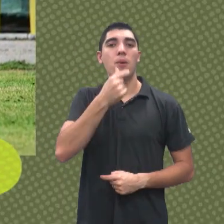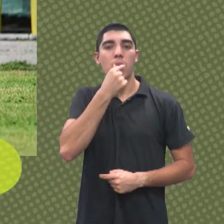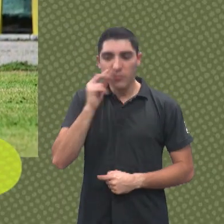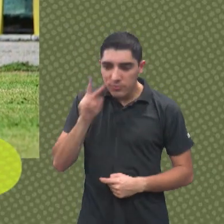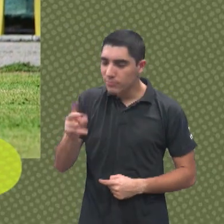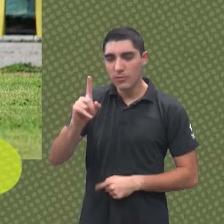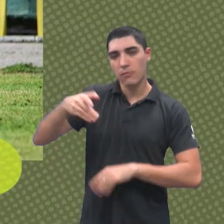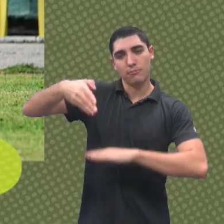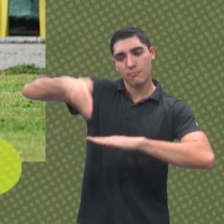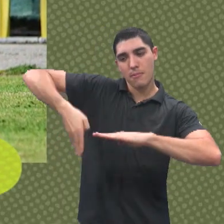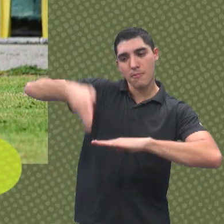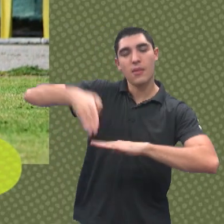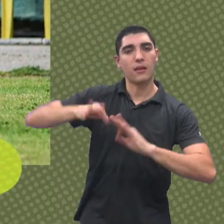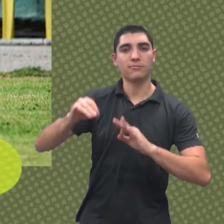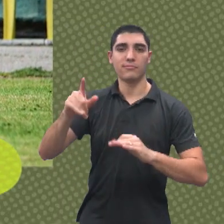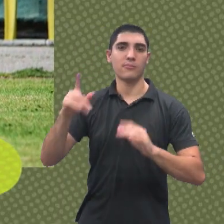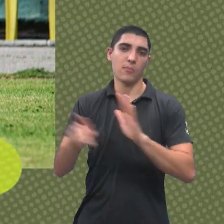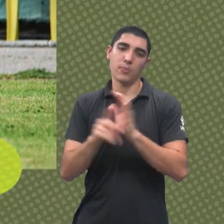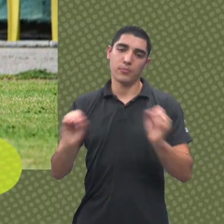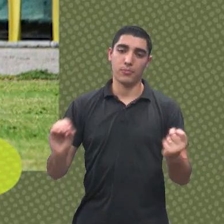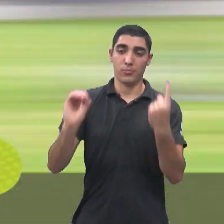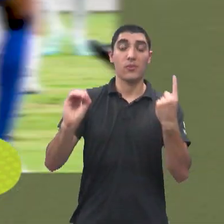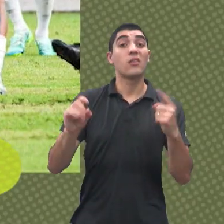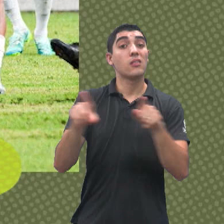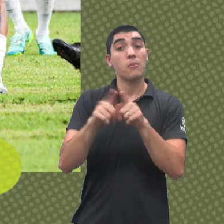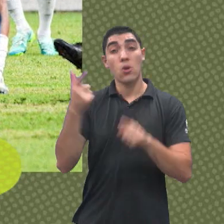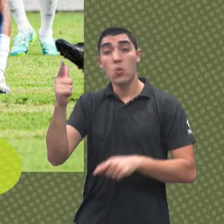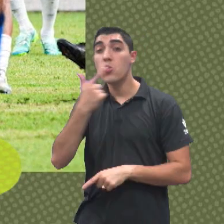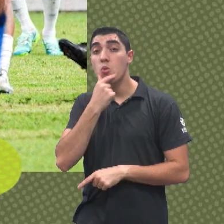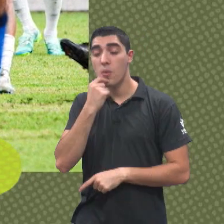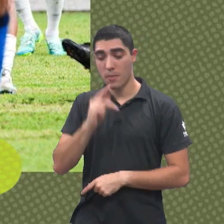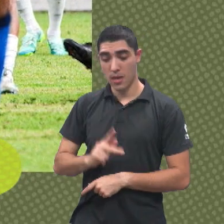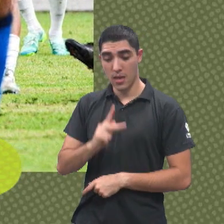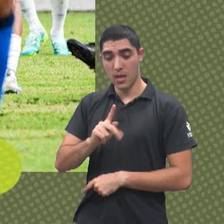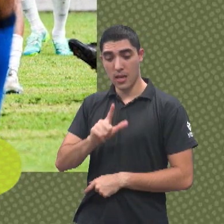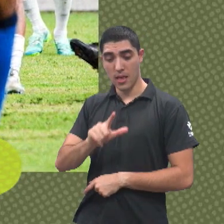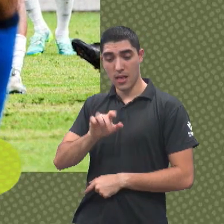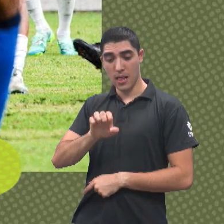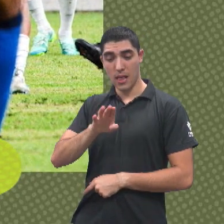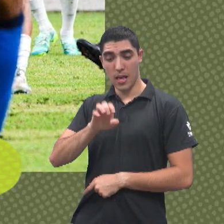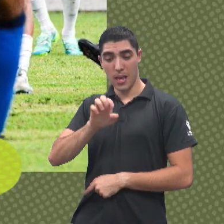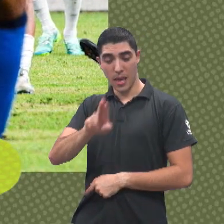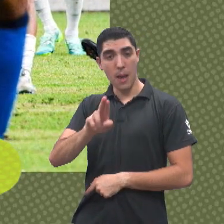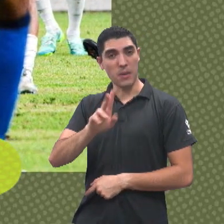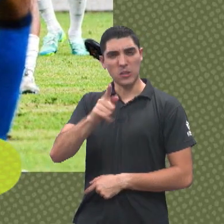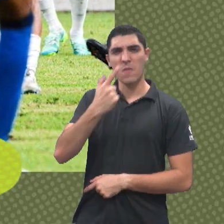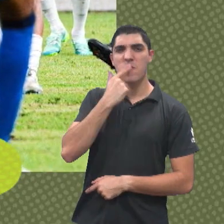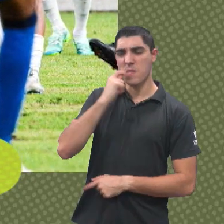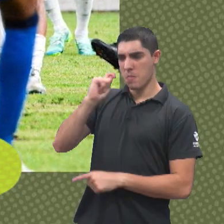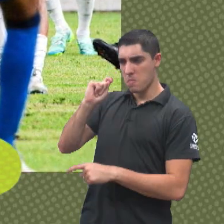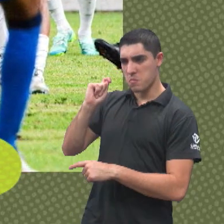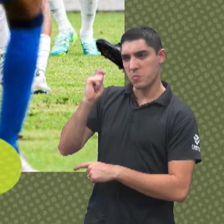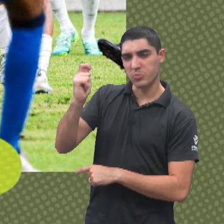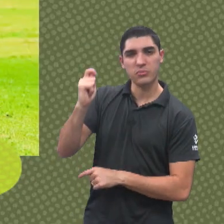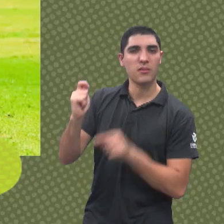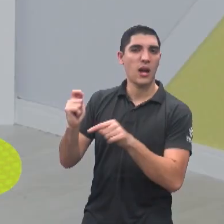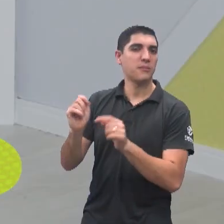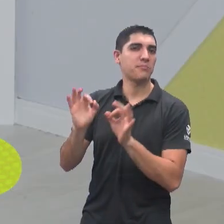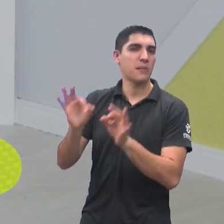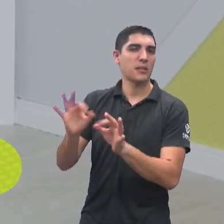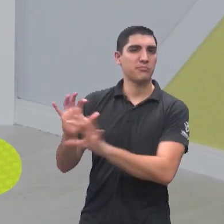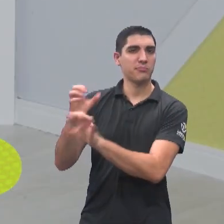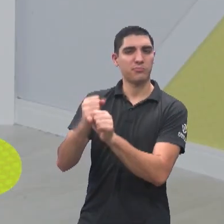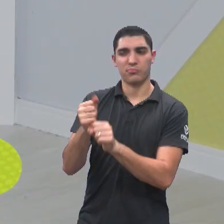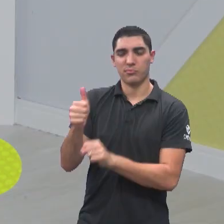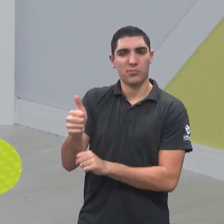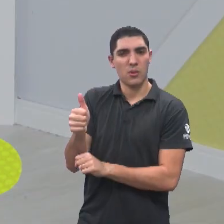campo, porque o volante Kleber foi expulso por reclamação justamente do gol anulado. Aí a situação ficou mais complicada para o São José, que acabou derrotado